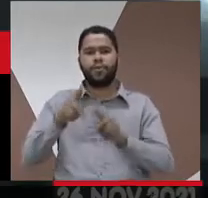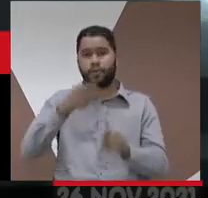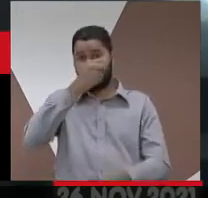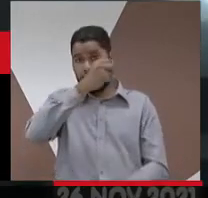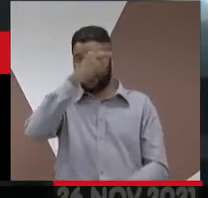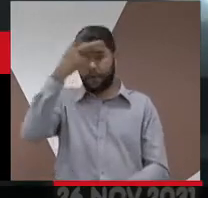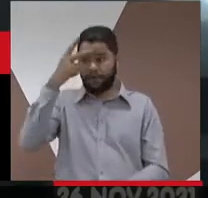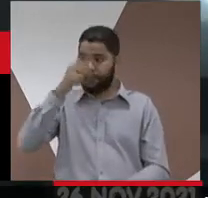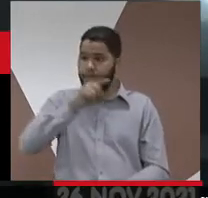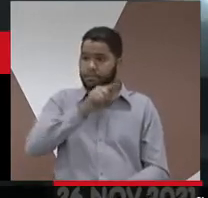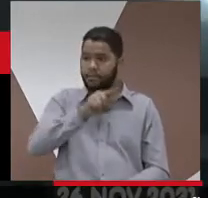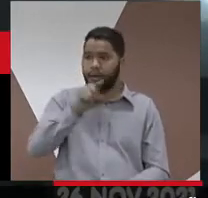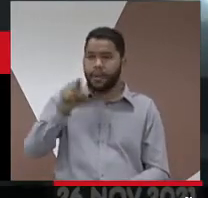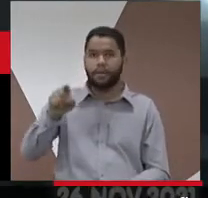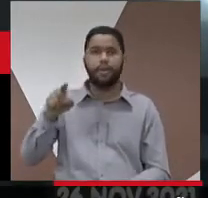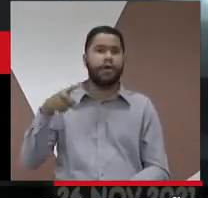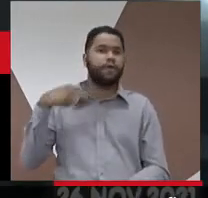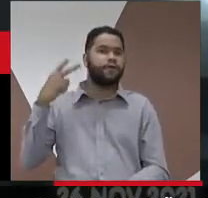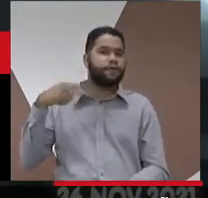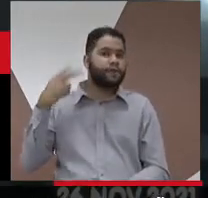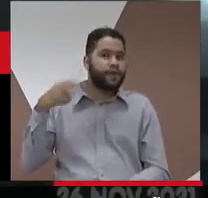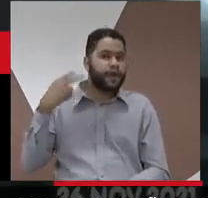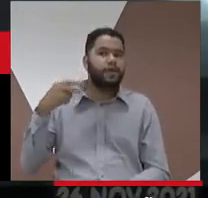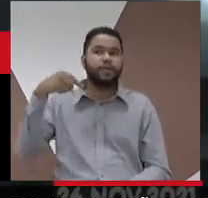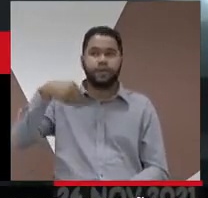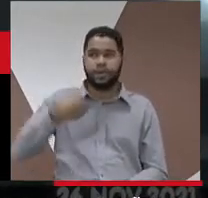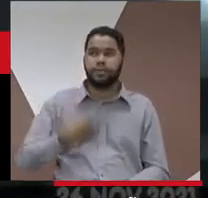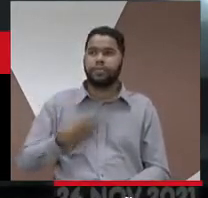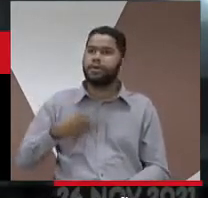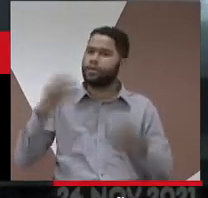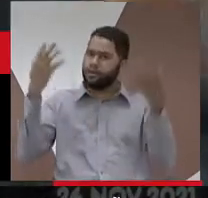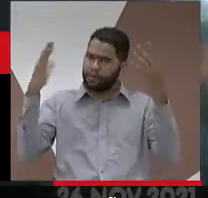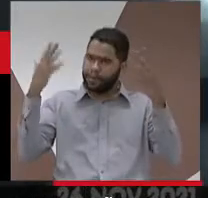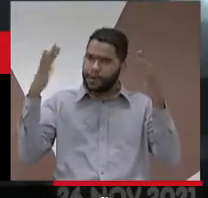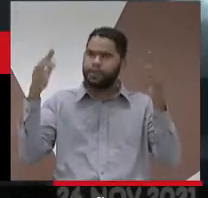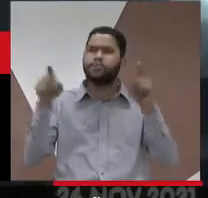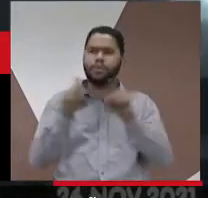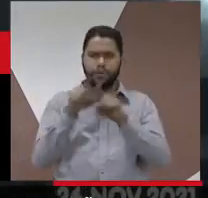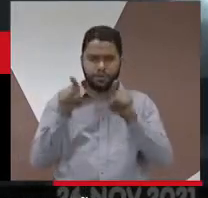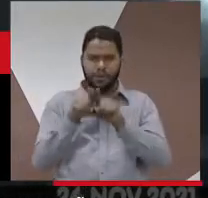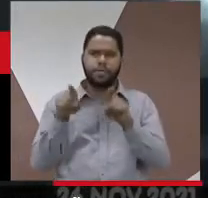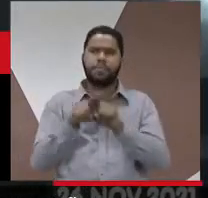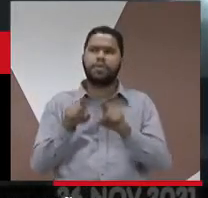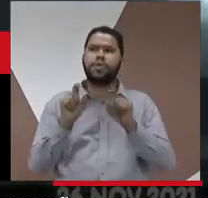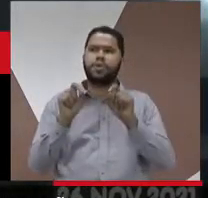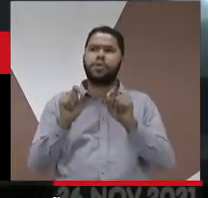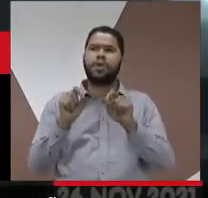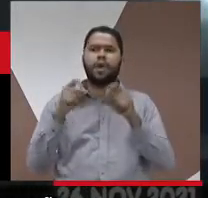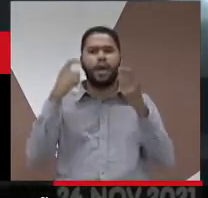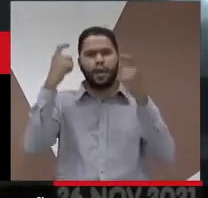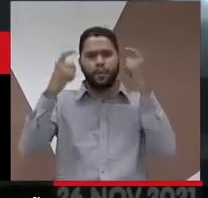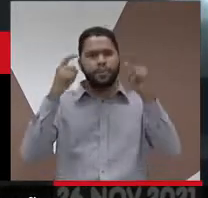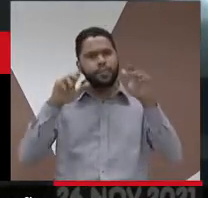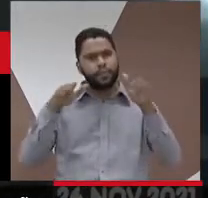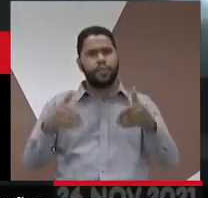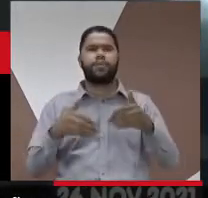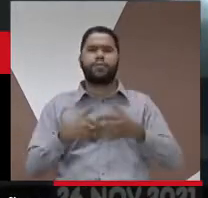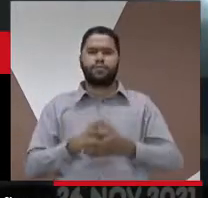prefeitos, vereadores que estão aqui presentes, parabenizo também a preocupação